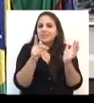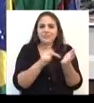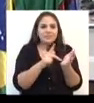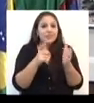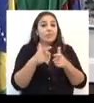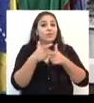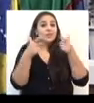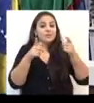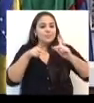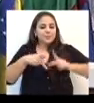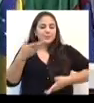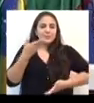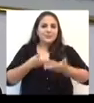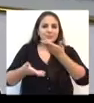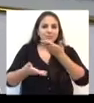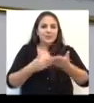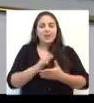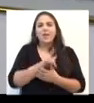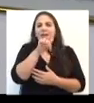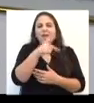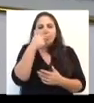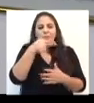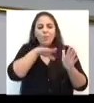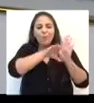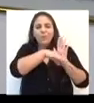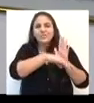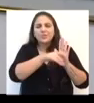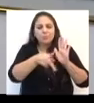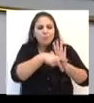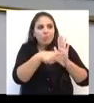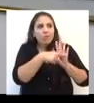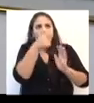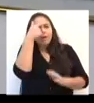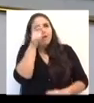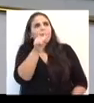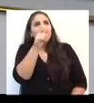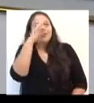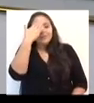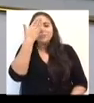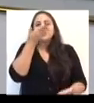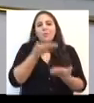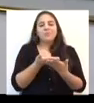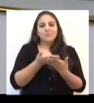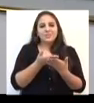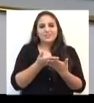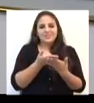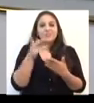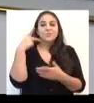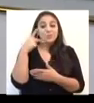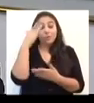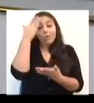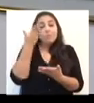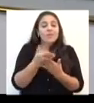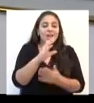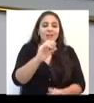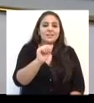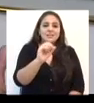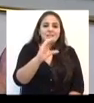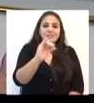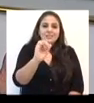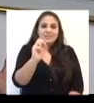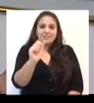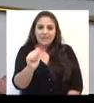os envolvidos. É um conceito de confiança dos vereadores para a CISA e uma relação